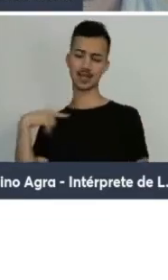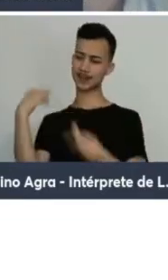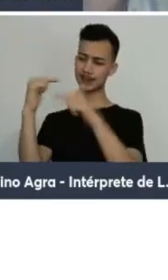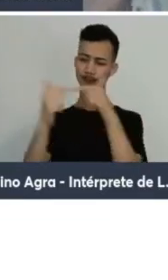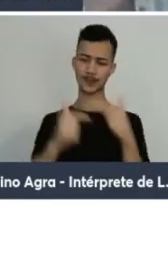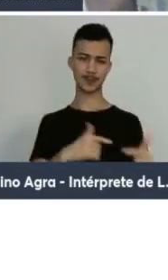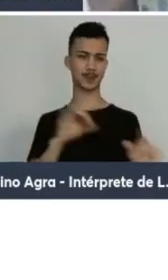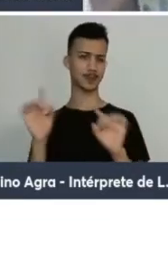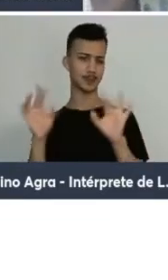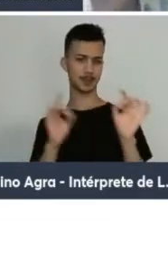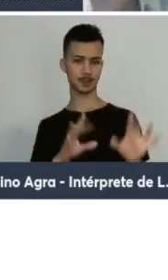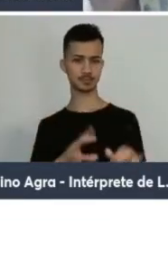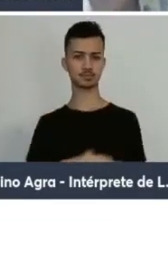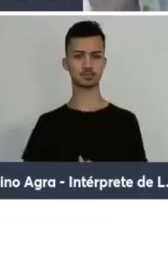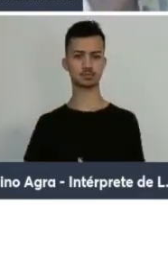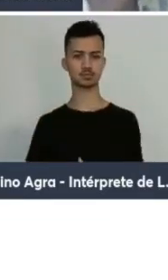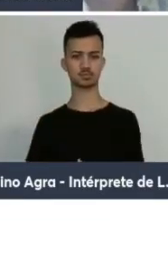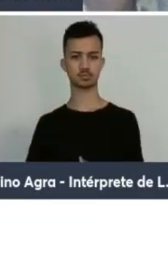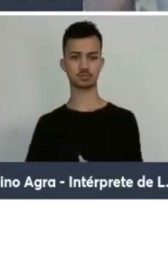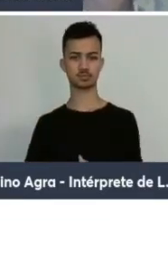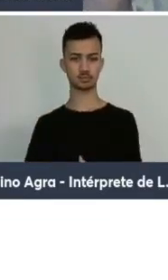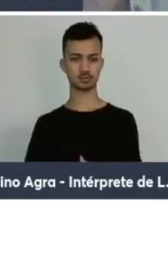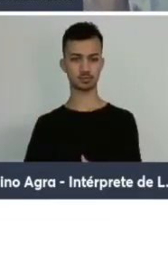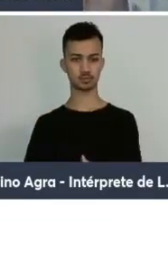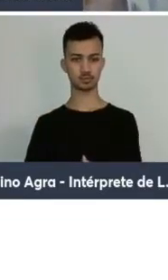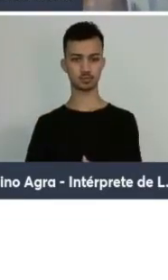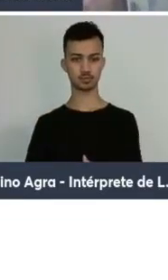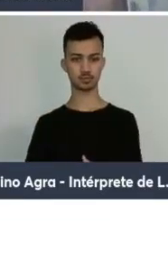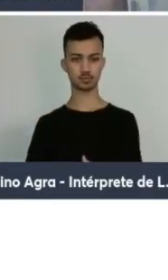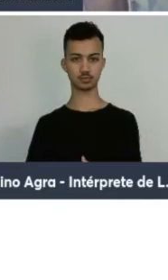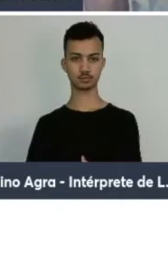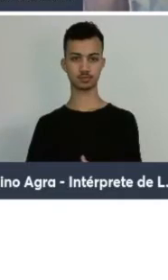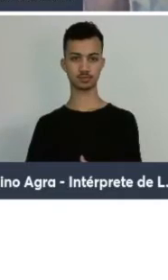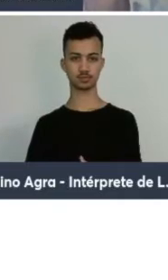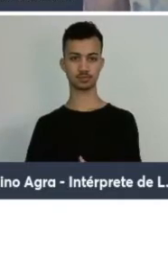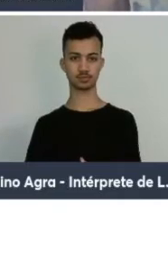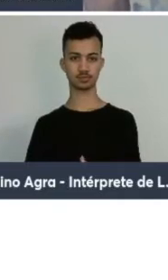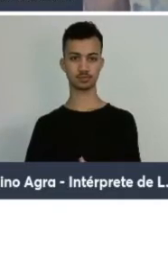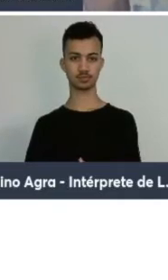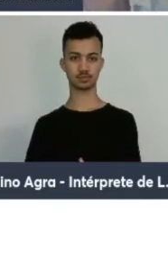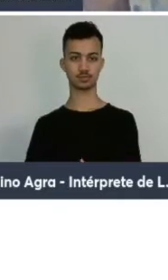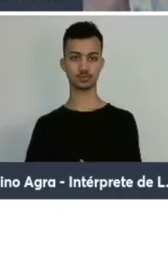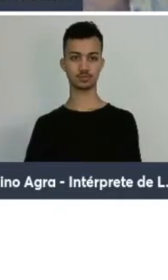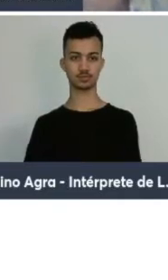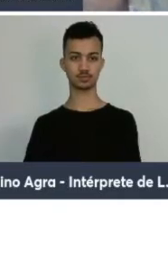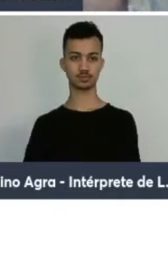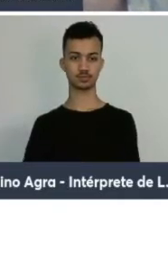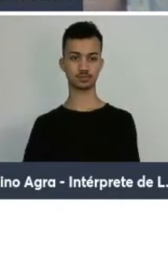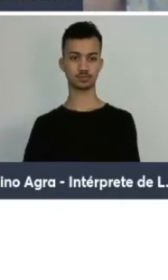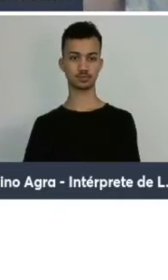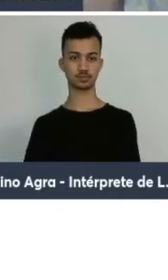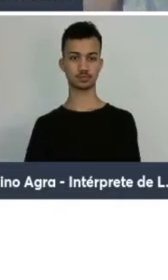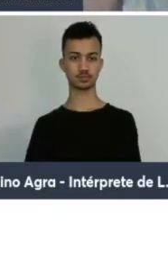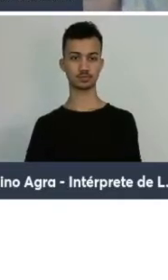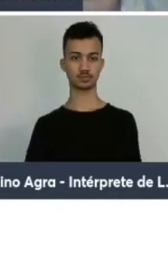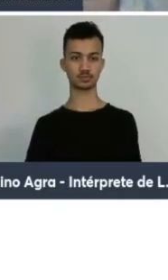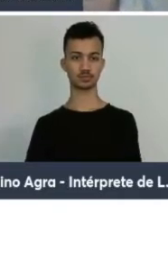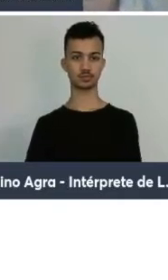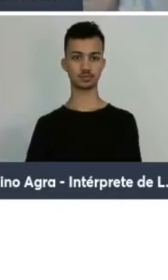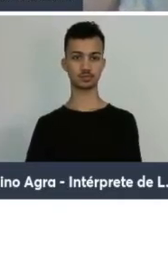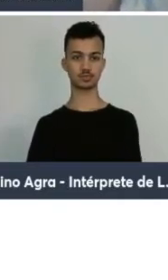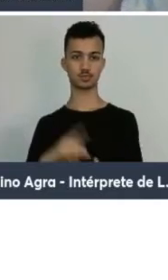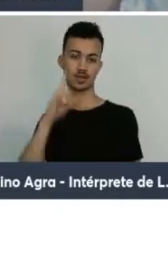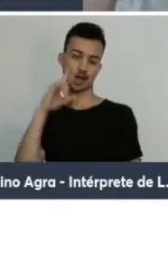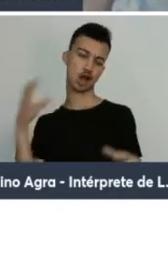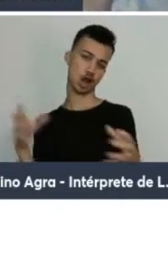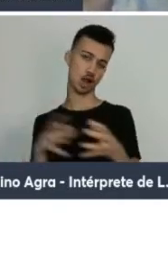Em Tempo, que era uma descendência progressista, tinha vários grupos marxistas, progressistas, dentro do Somos, com representantes dentro do Somos, além